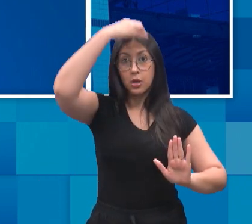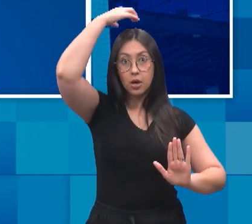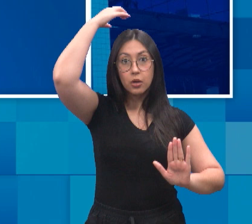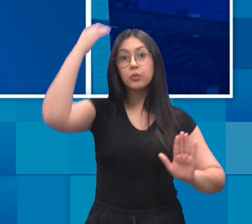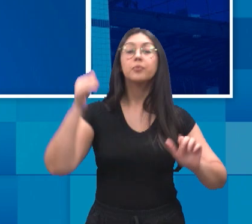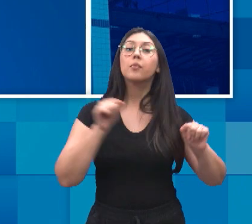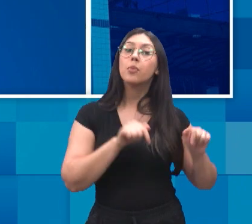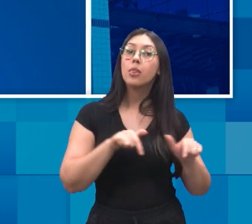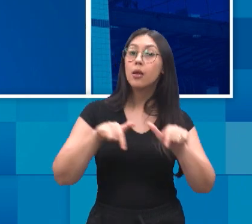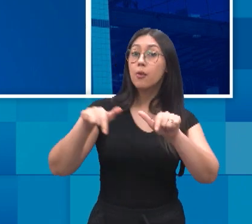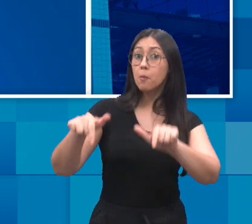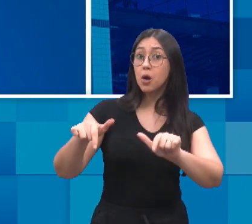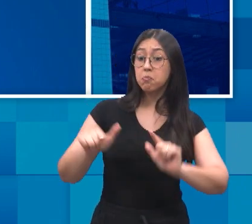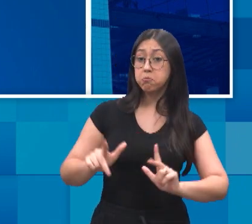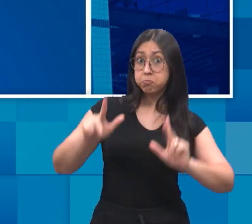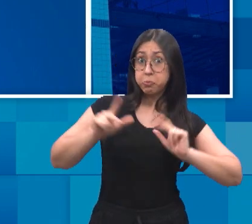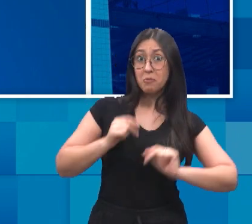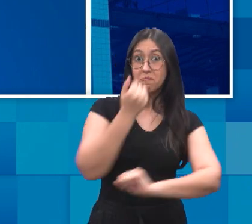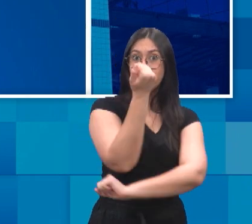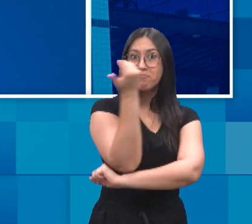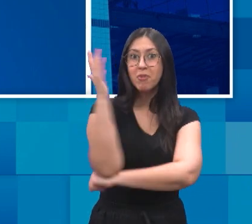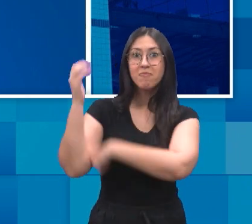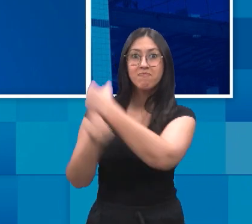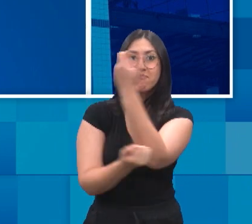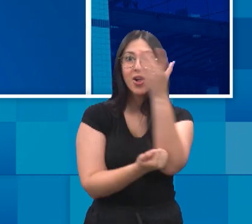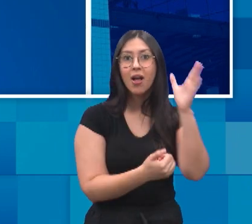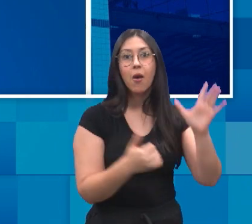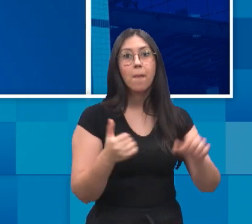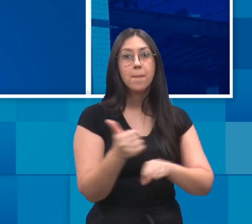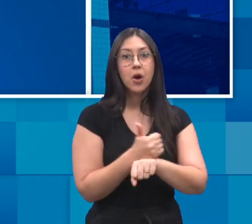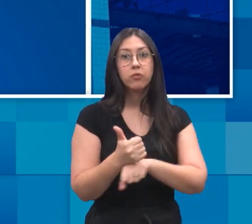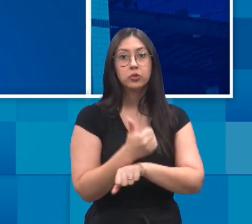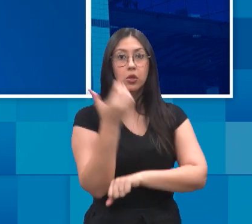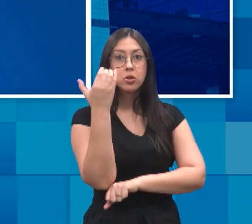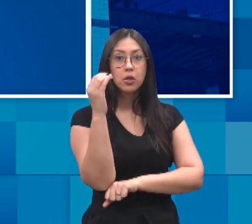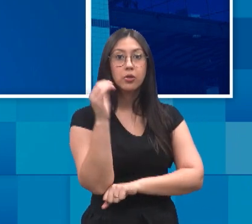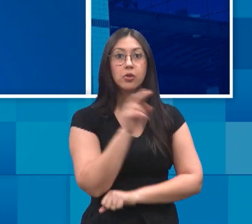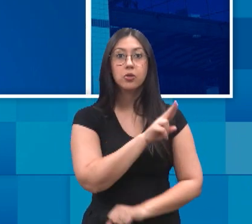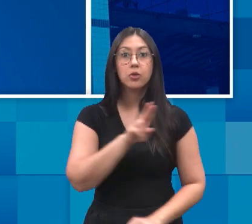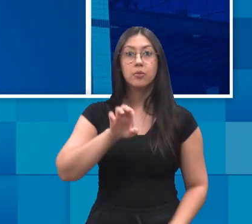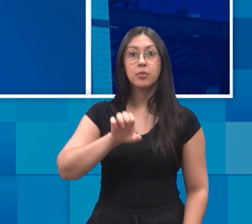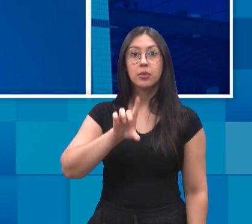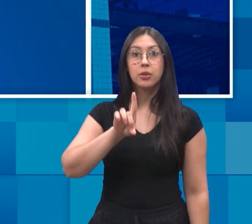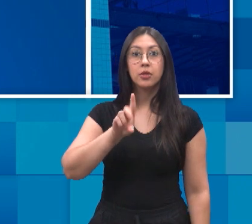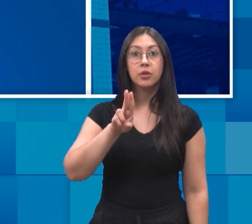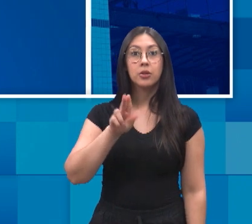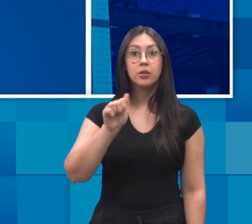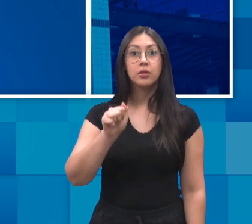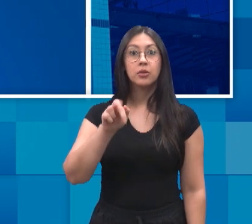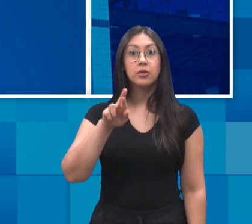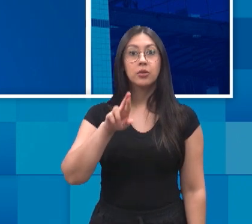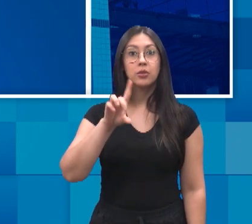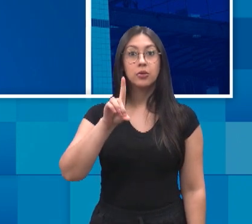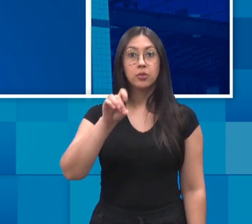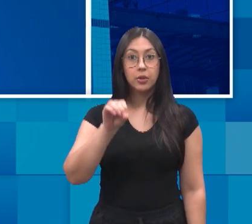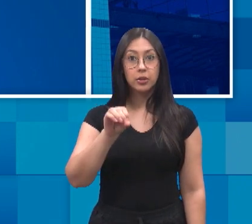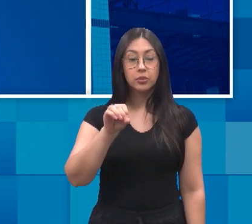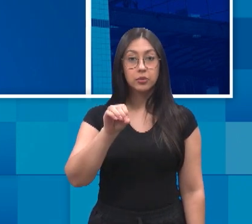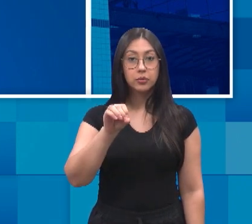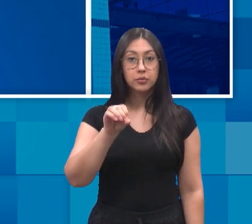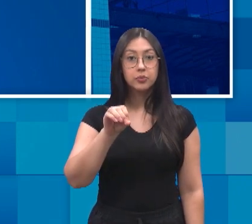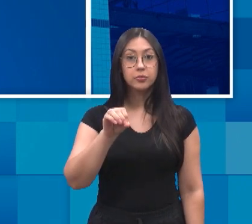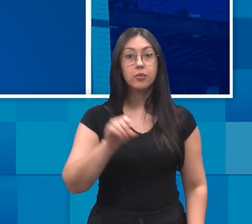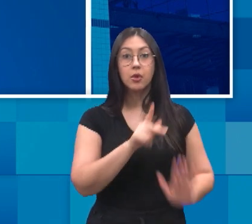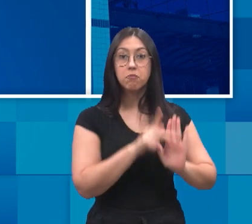Mérito Ambiental Chico Mendes ao cientista Eduardo Soneuente Brondizio. Rito